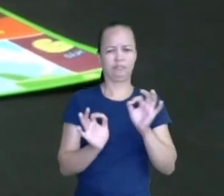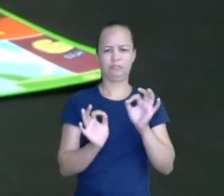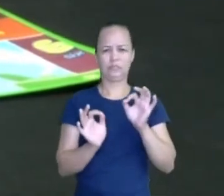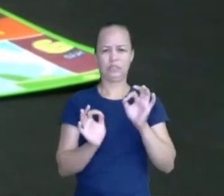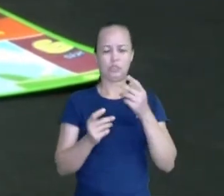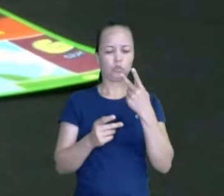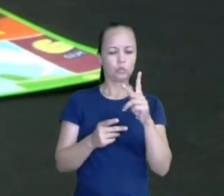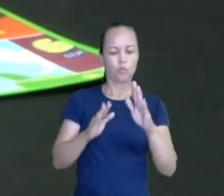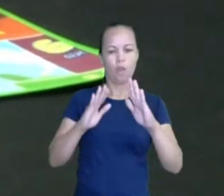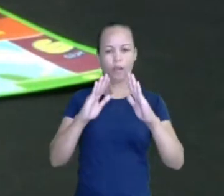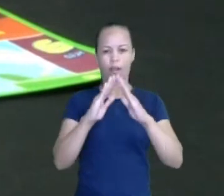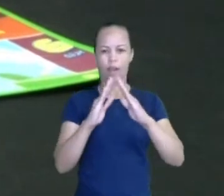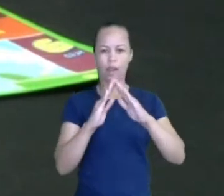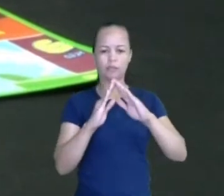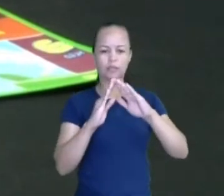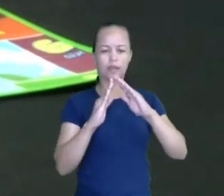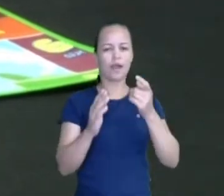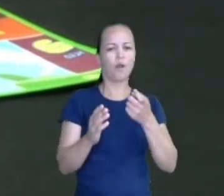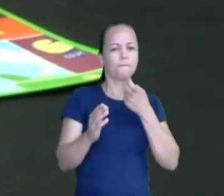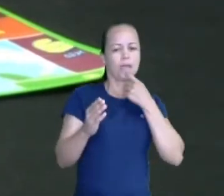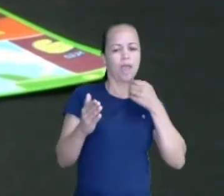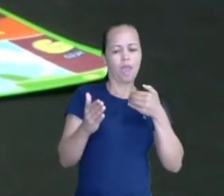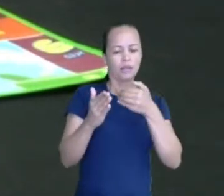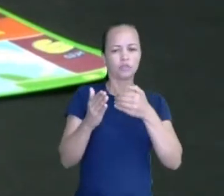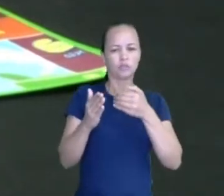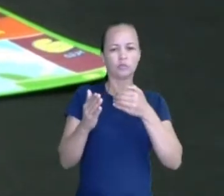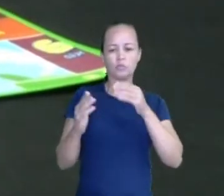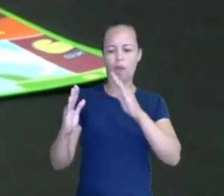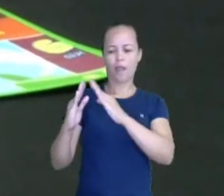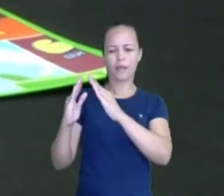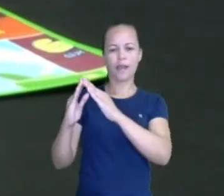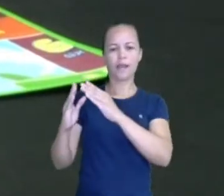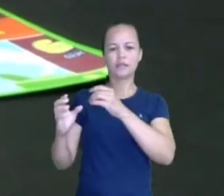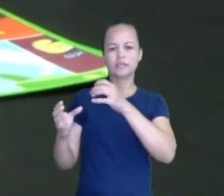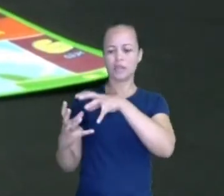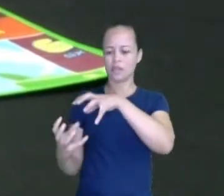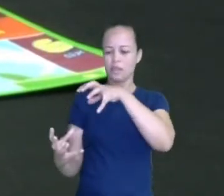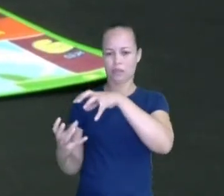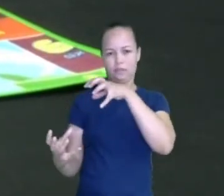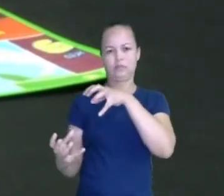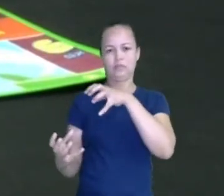de velhos e ele conhecia todo mundo que vivia ali.